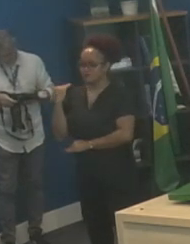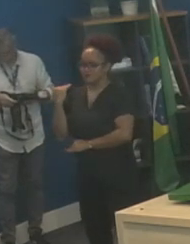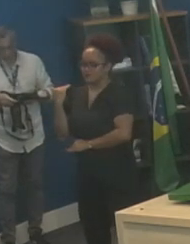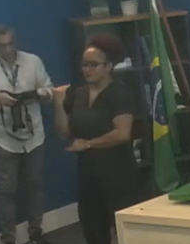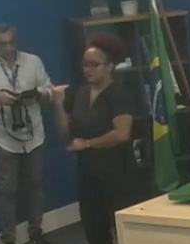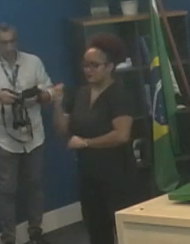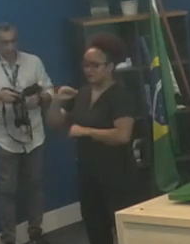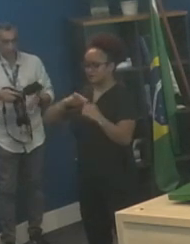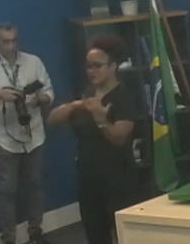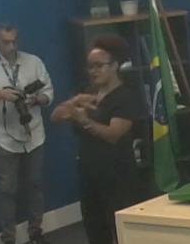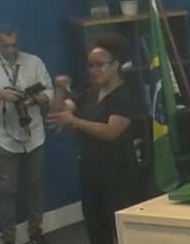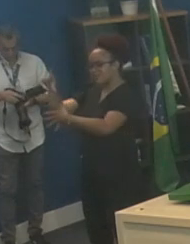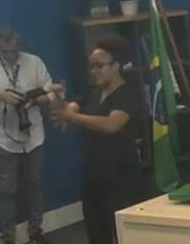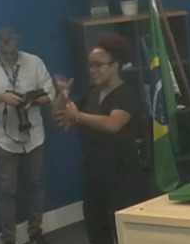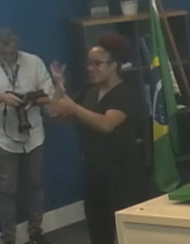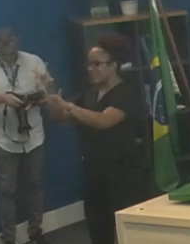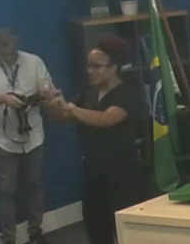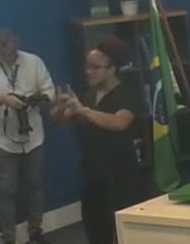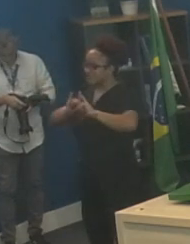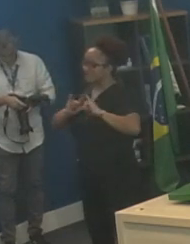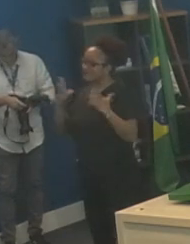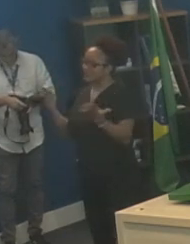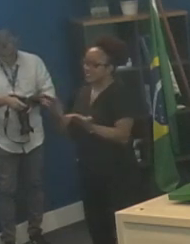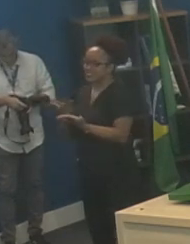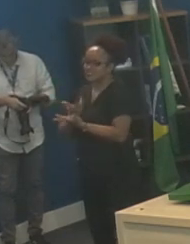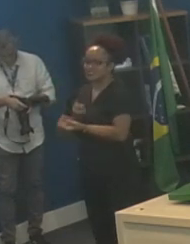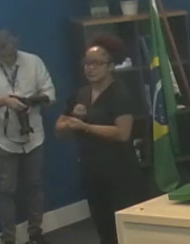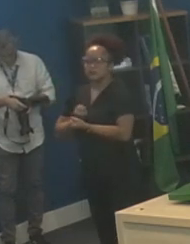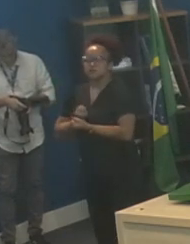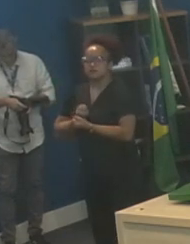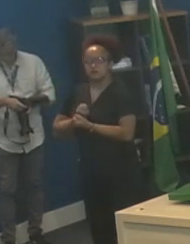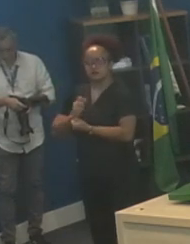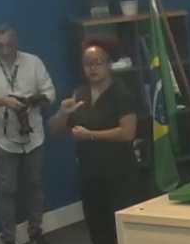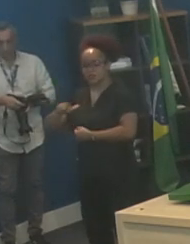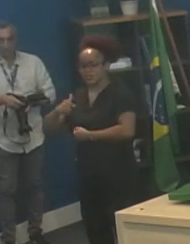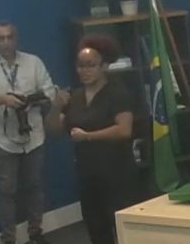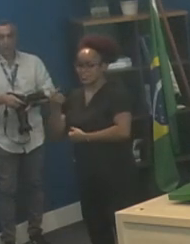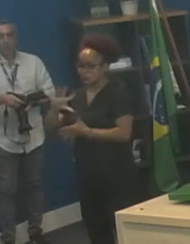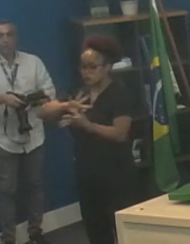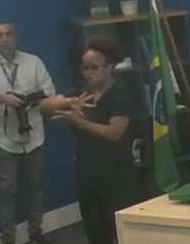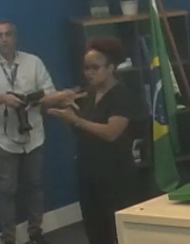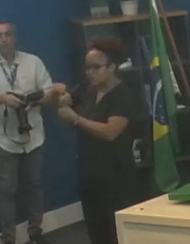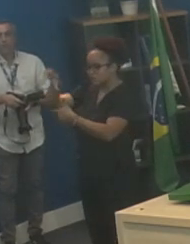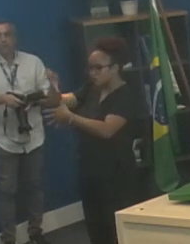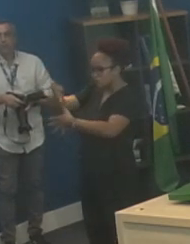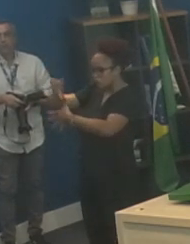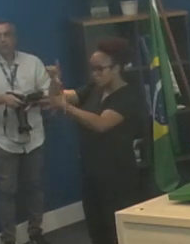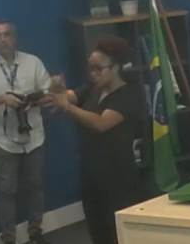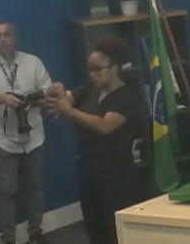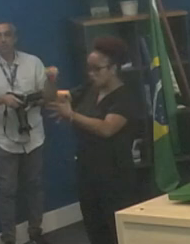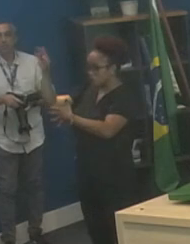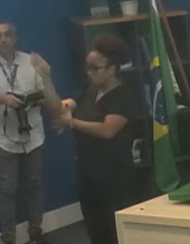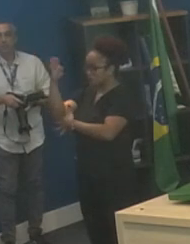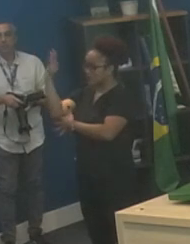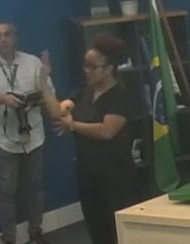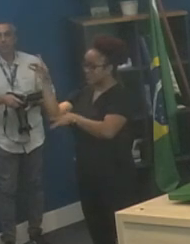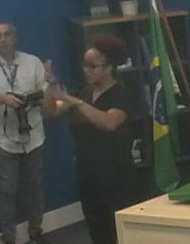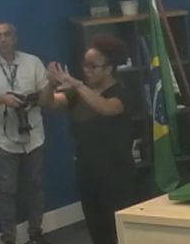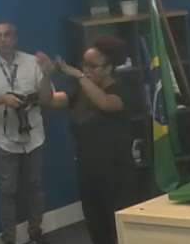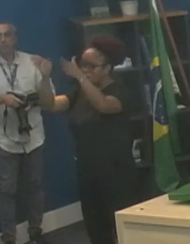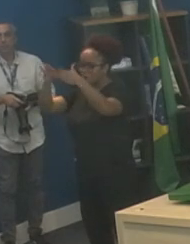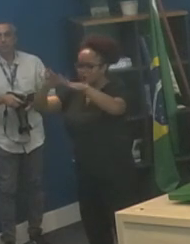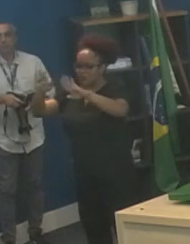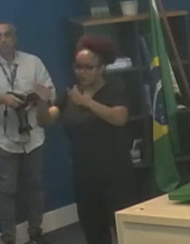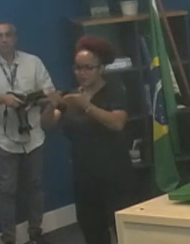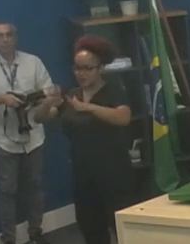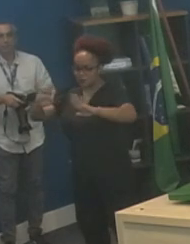própria morte. Terra adorada, entre outras mil és tu, Brasil,